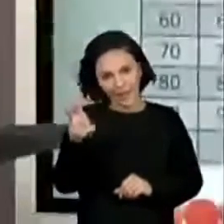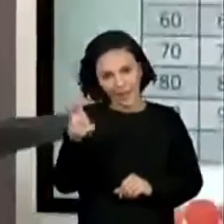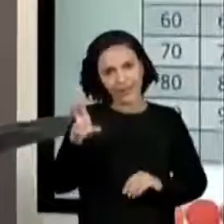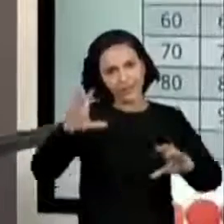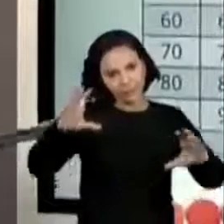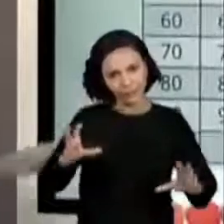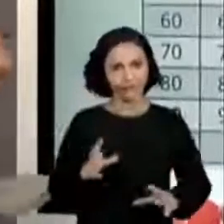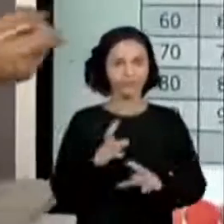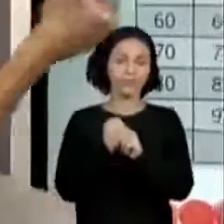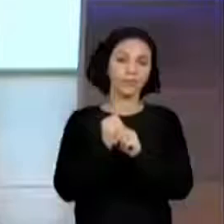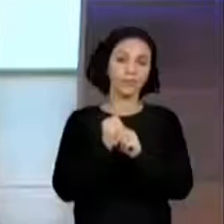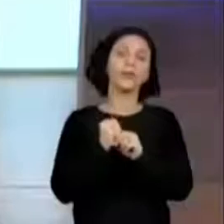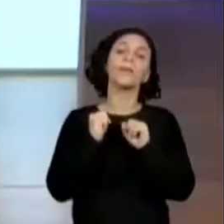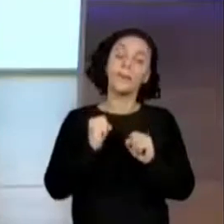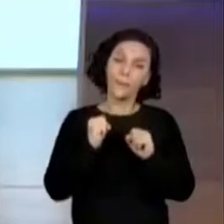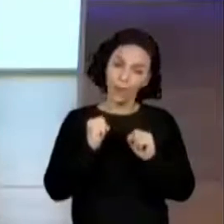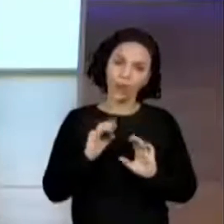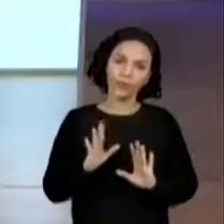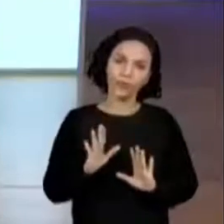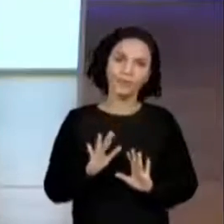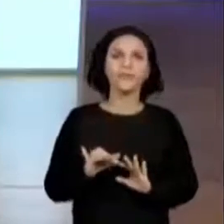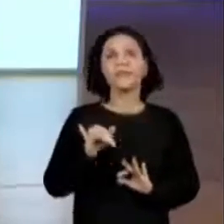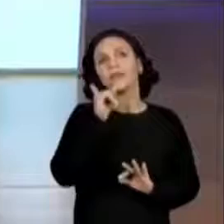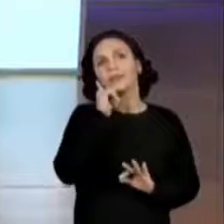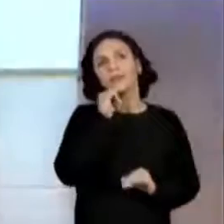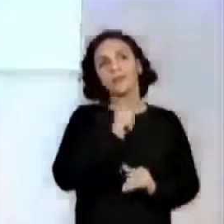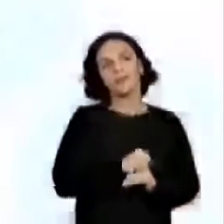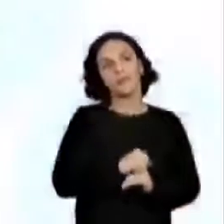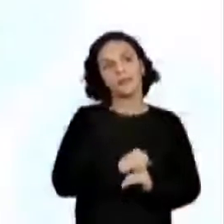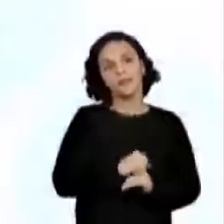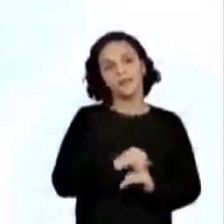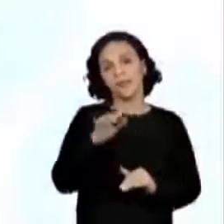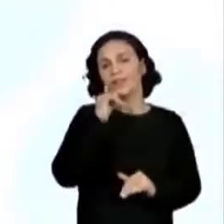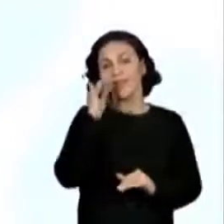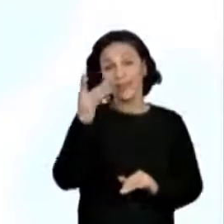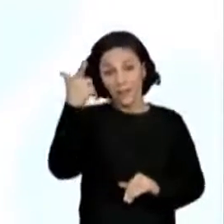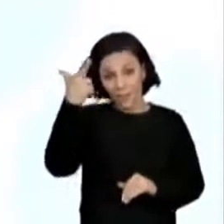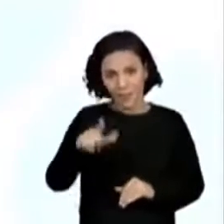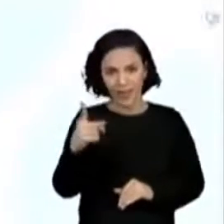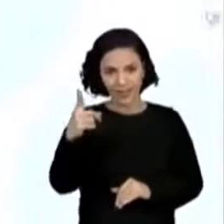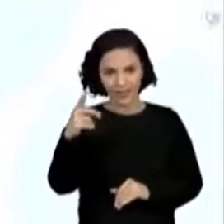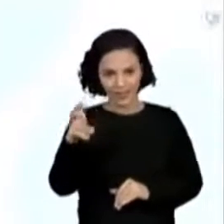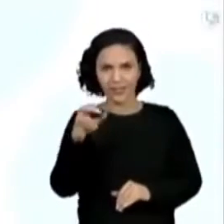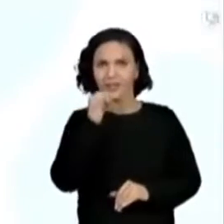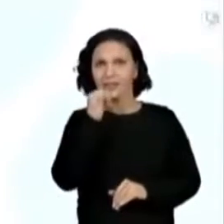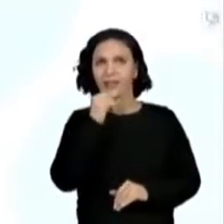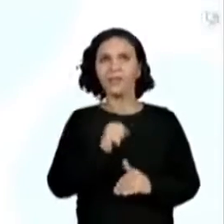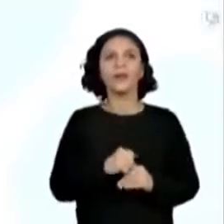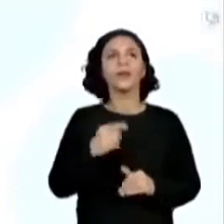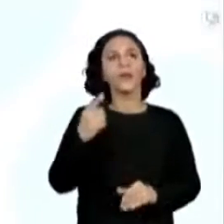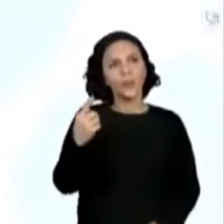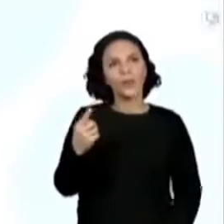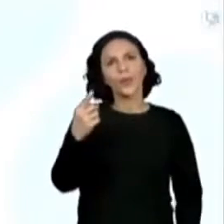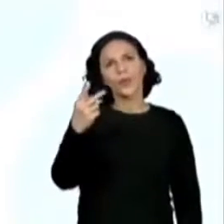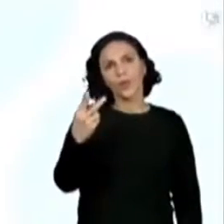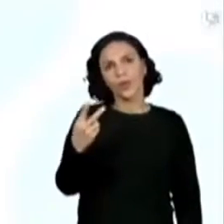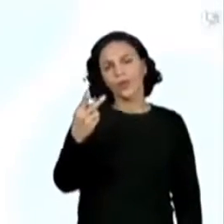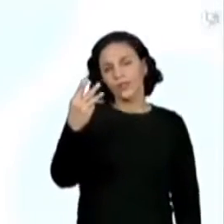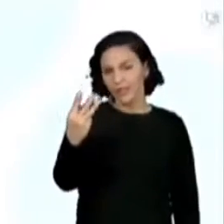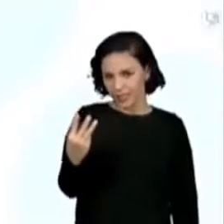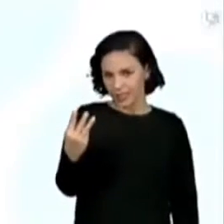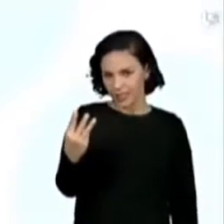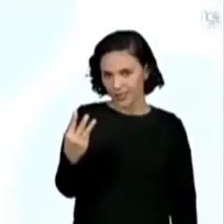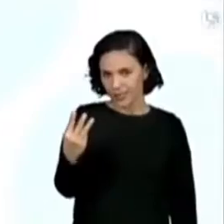tudo. Sim. Poderia ser feito isso. Então, eu contaria ali. Eu sei que tinha mais 15, não é isso? Então, aqui, ó. 1, 2,